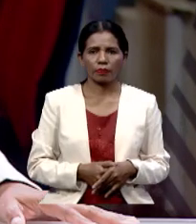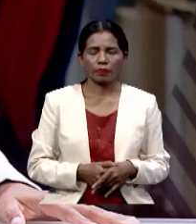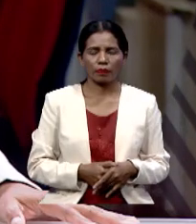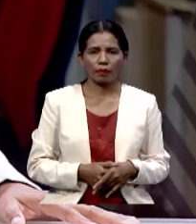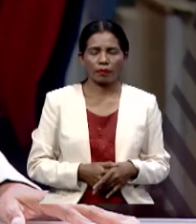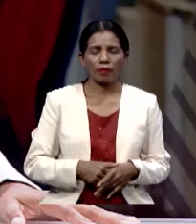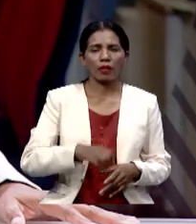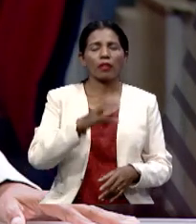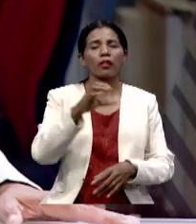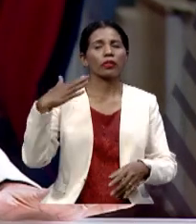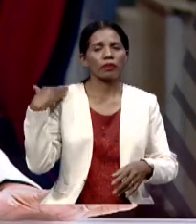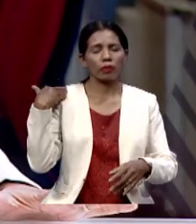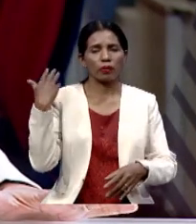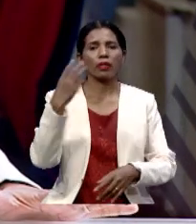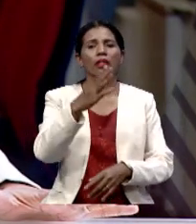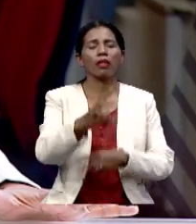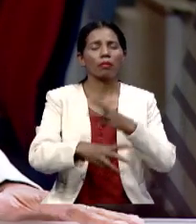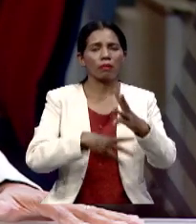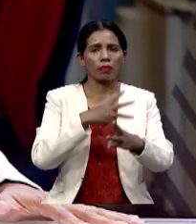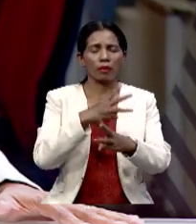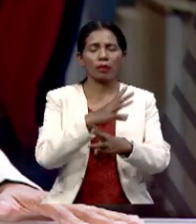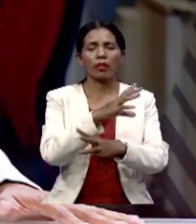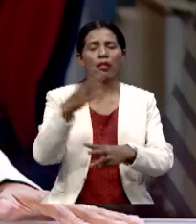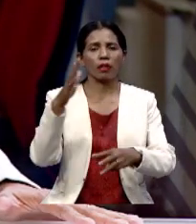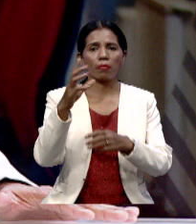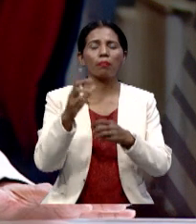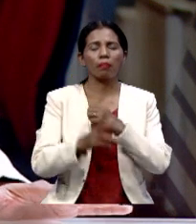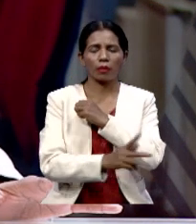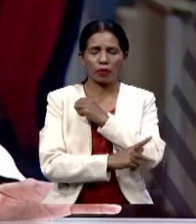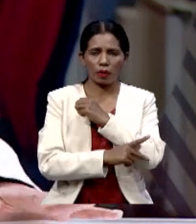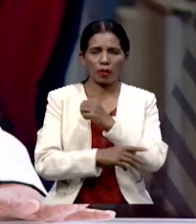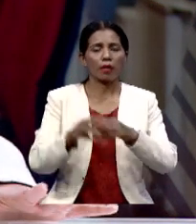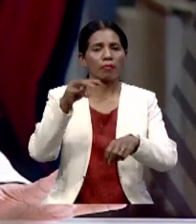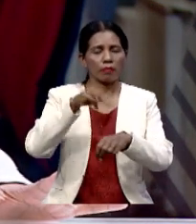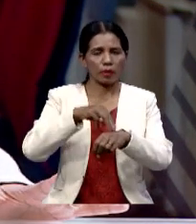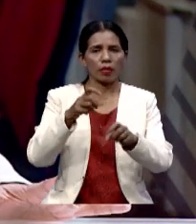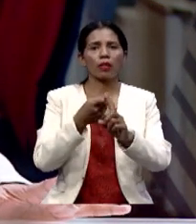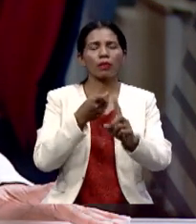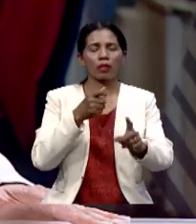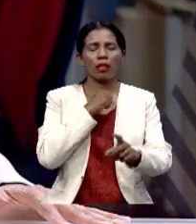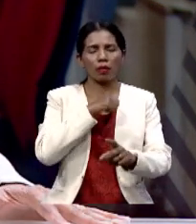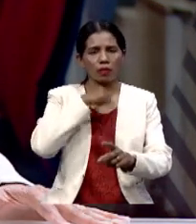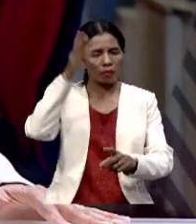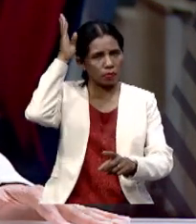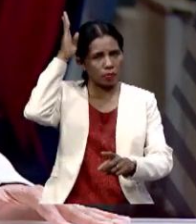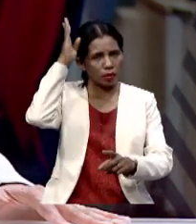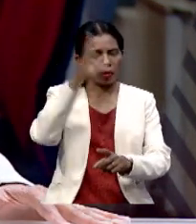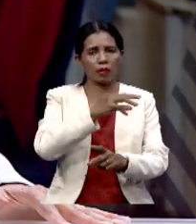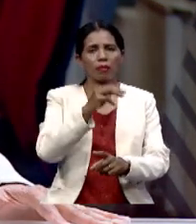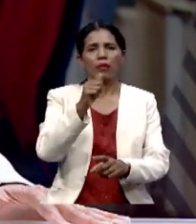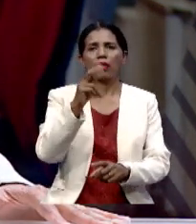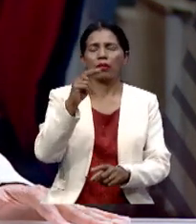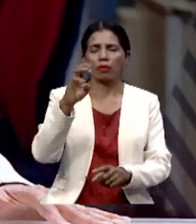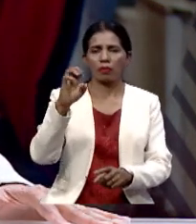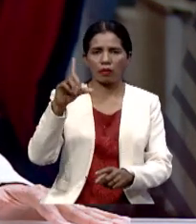Jornada Mundial Juventude Portugal arrojou missa abertura na BPG de Rússia e Cardeal Patriarca de Lisboa, Dom Manuel